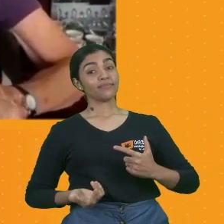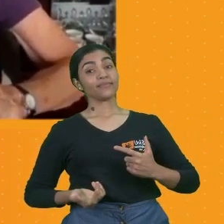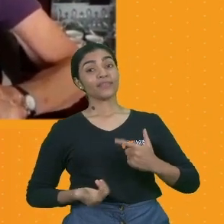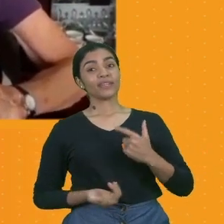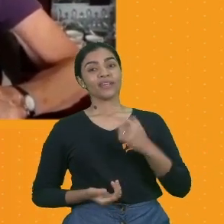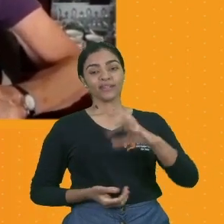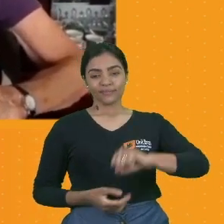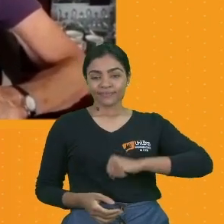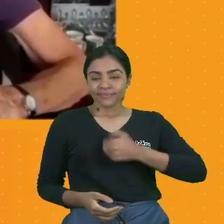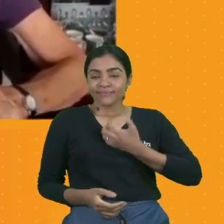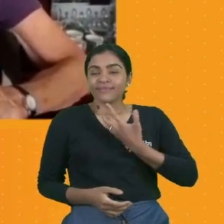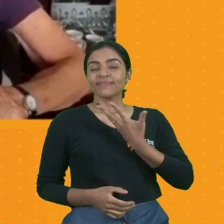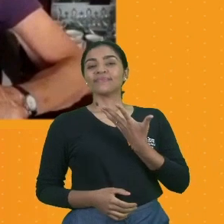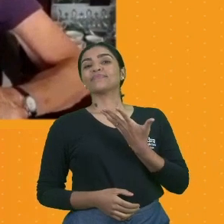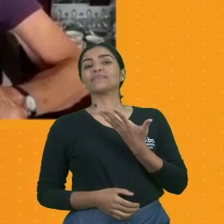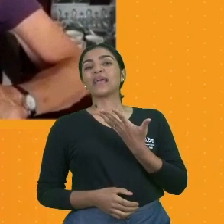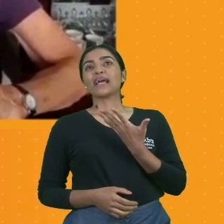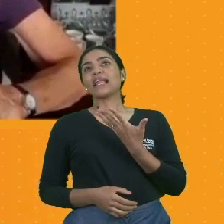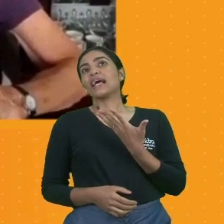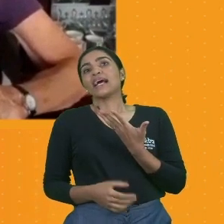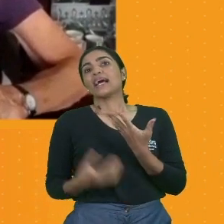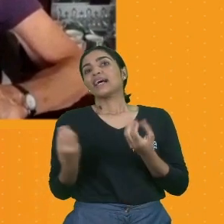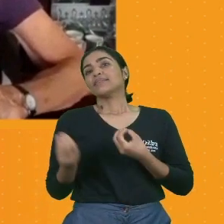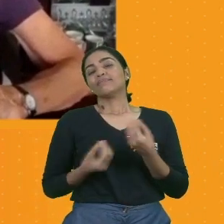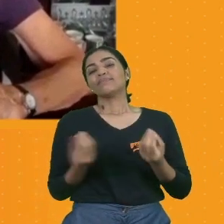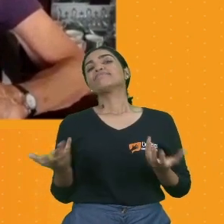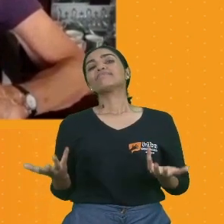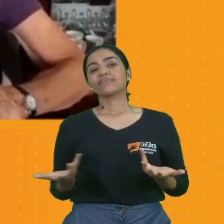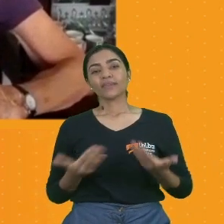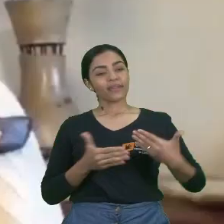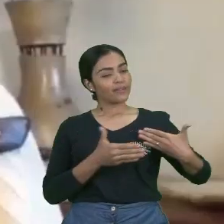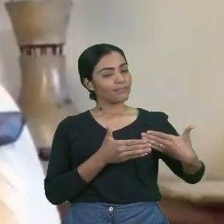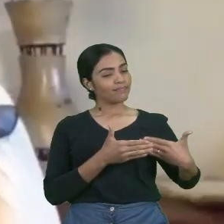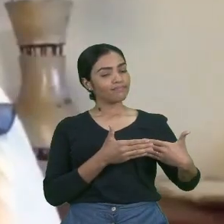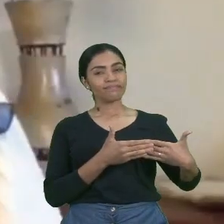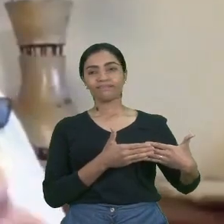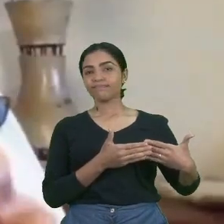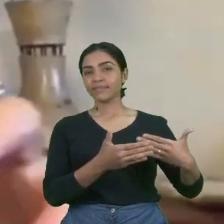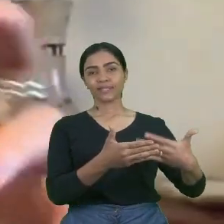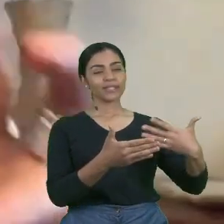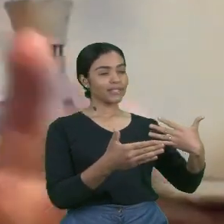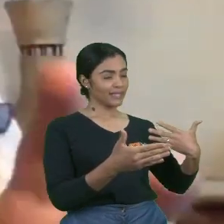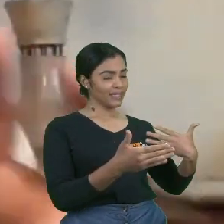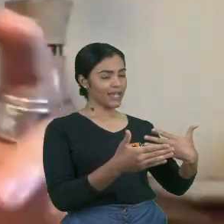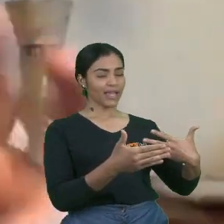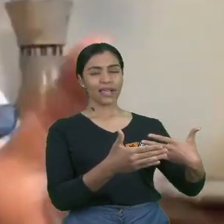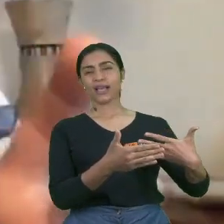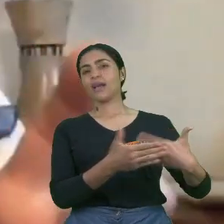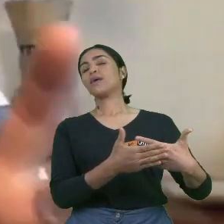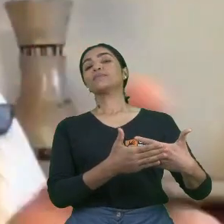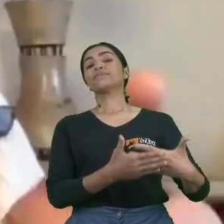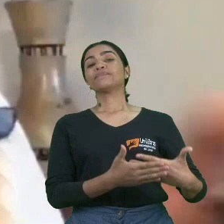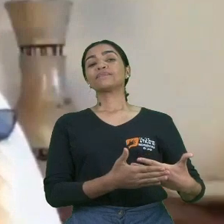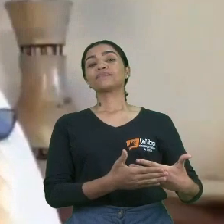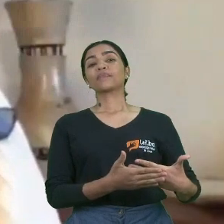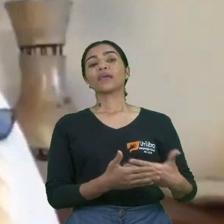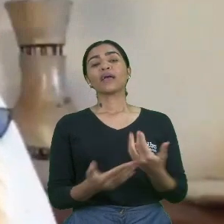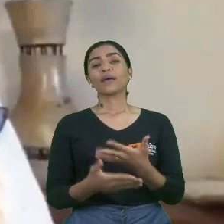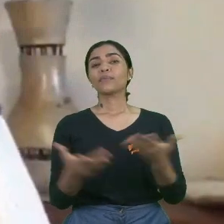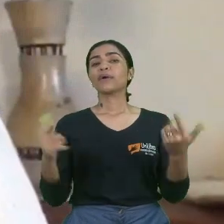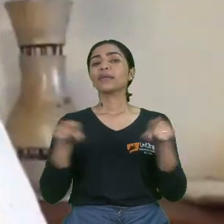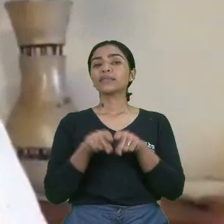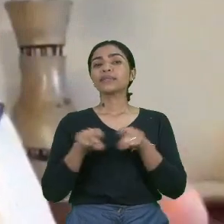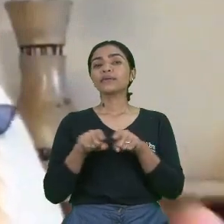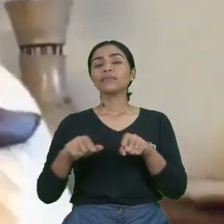Tem inspirado muito ela na minha trajetória né e nessa época também Professor